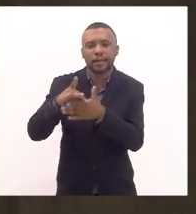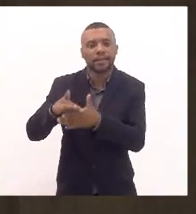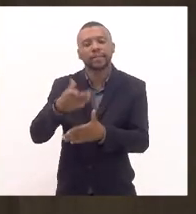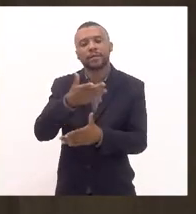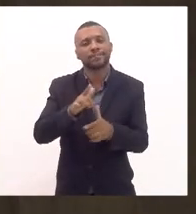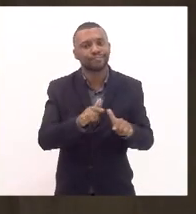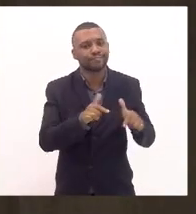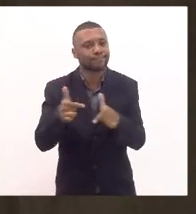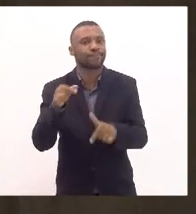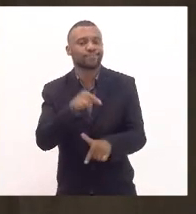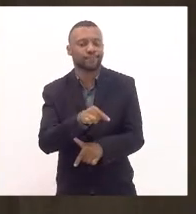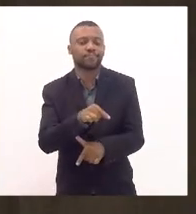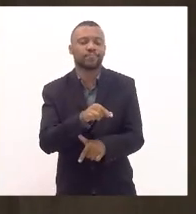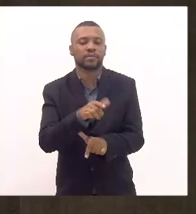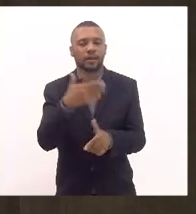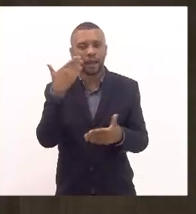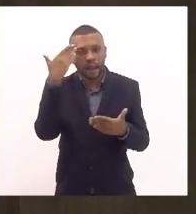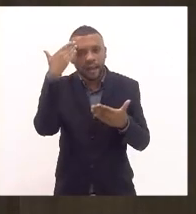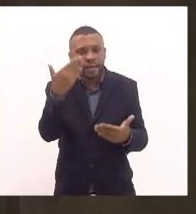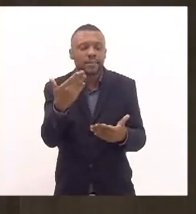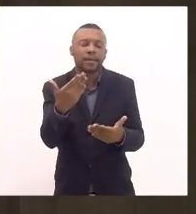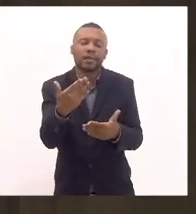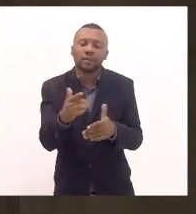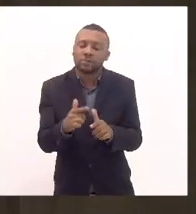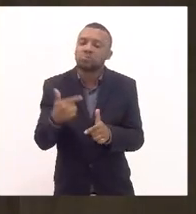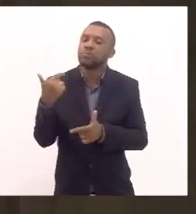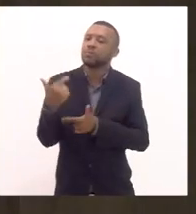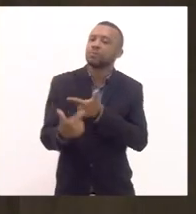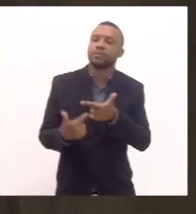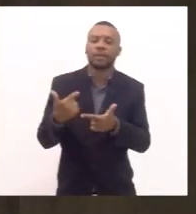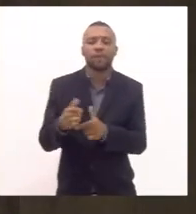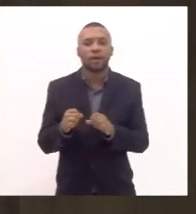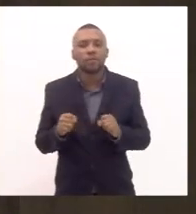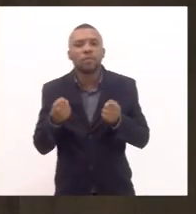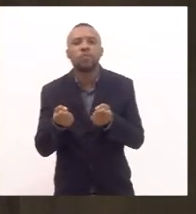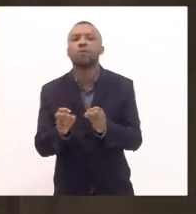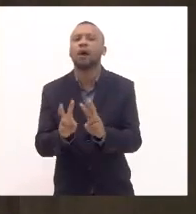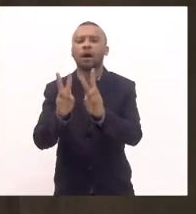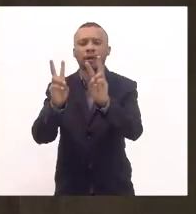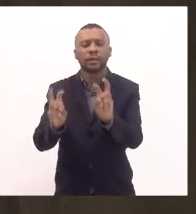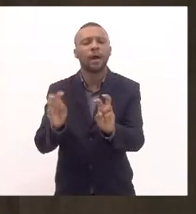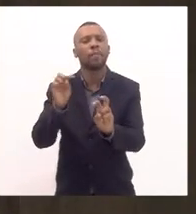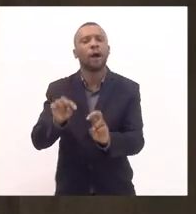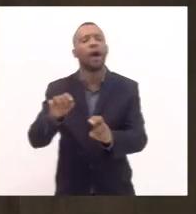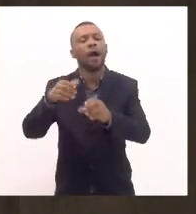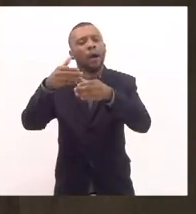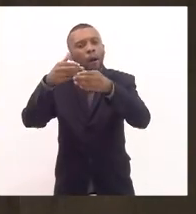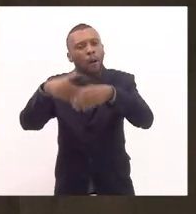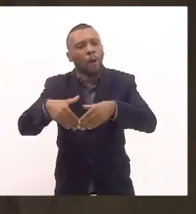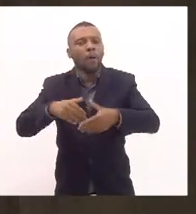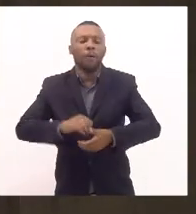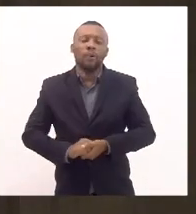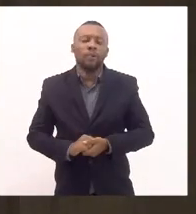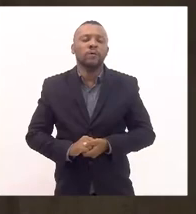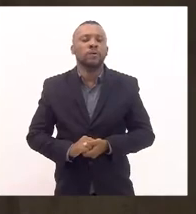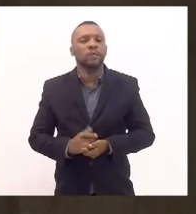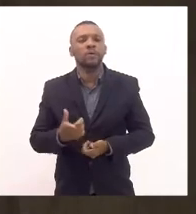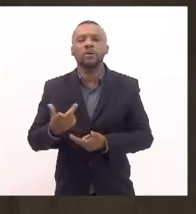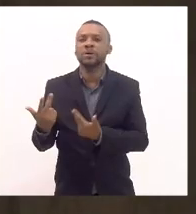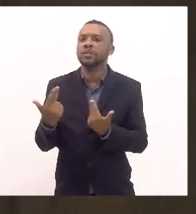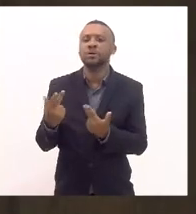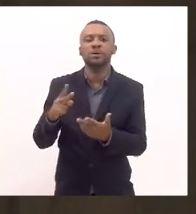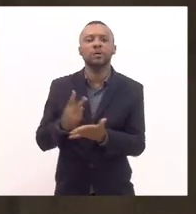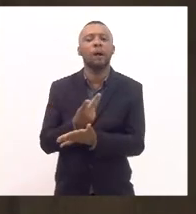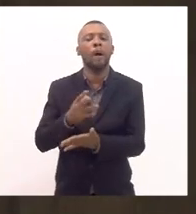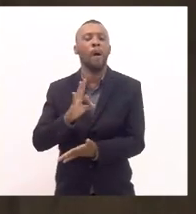e eu quero agradecer aqui todo seu empenho com o clima é concurso público tem sido assim com a